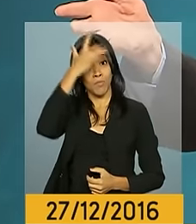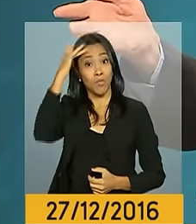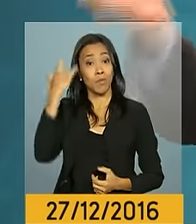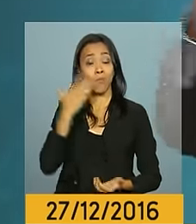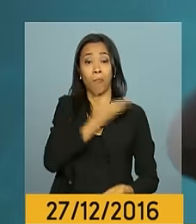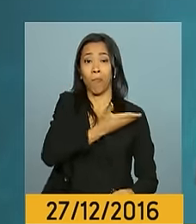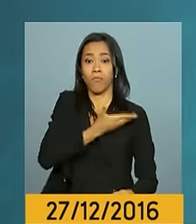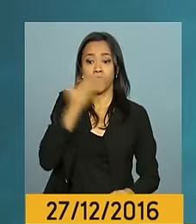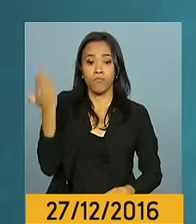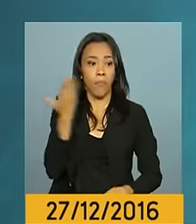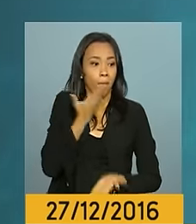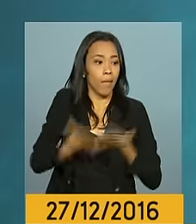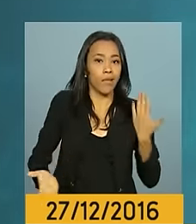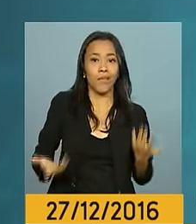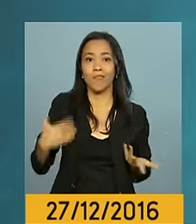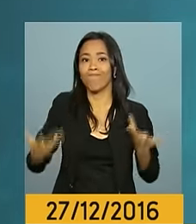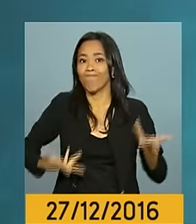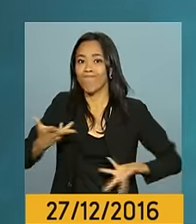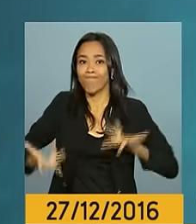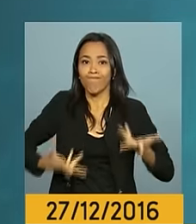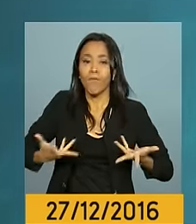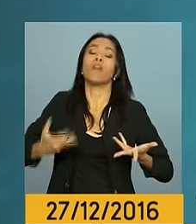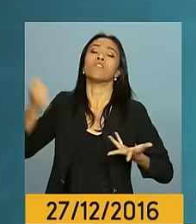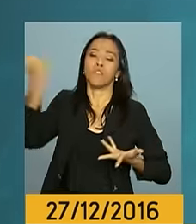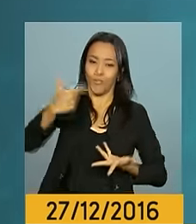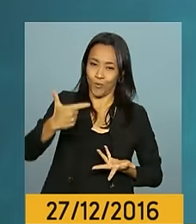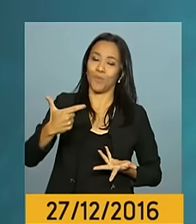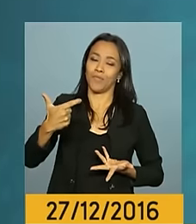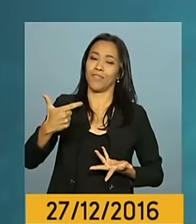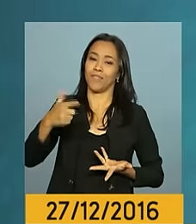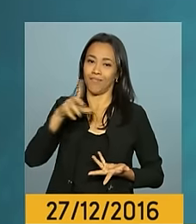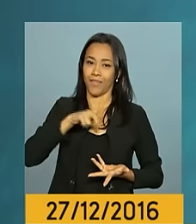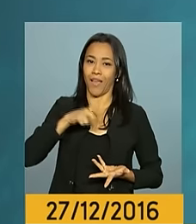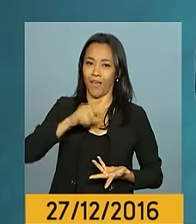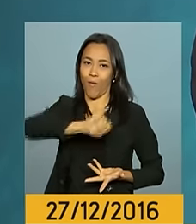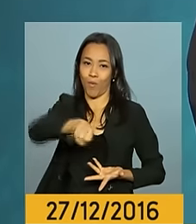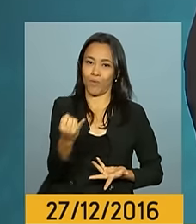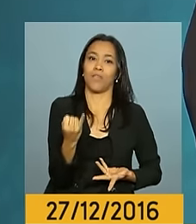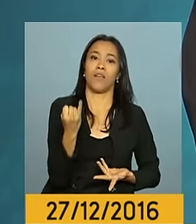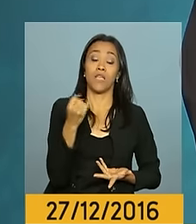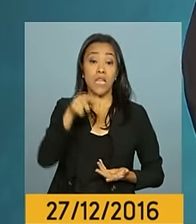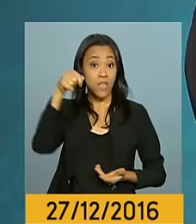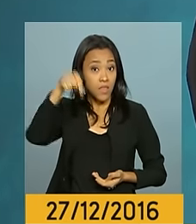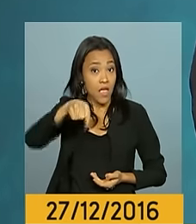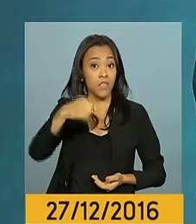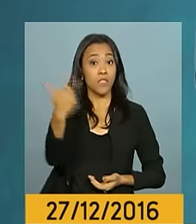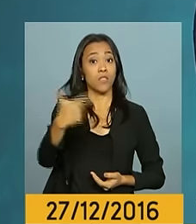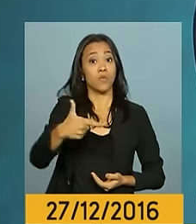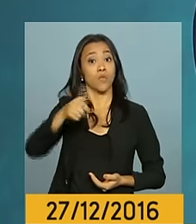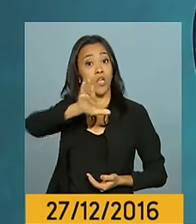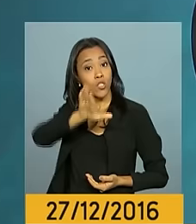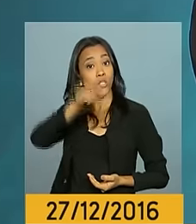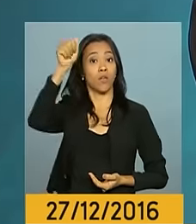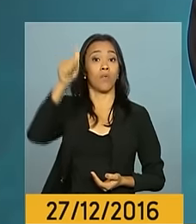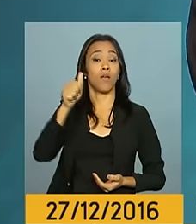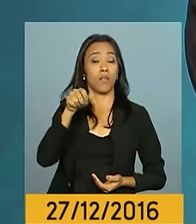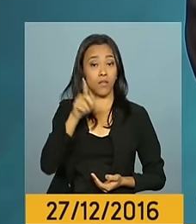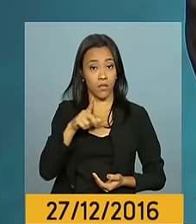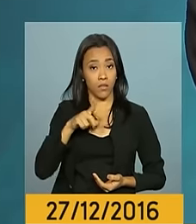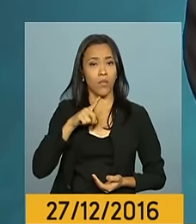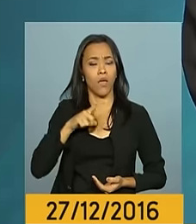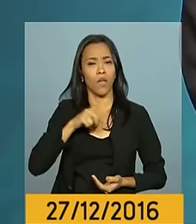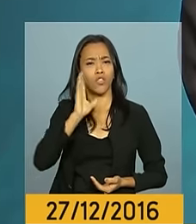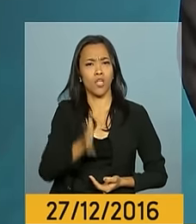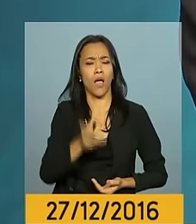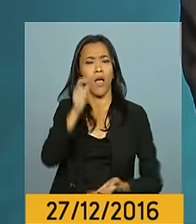trouxeram que possam fazê-lo agora pois muito bem nessa segunda chamada Nós já estamos introduzindo